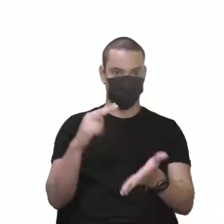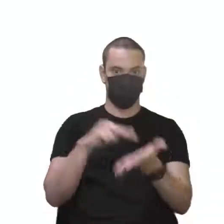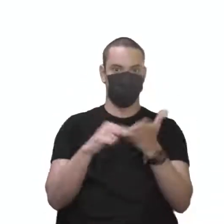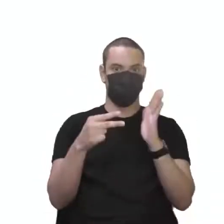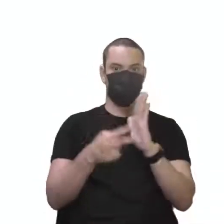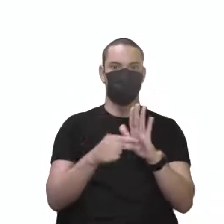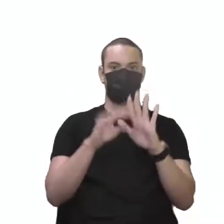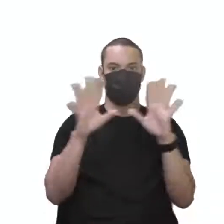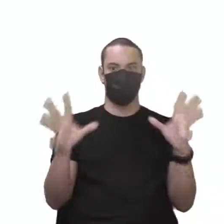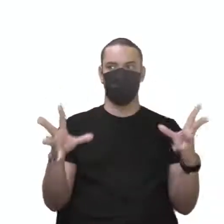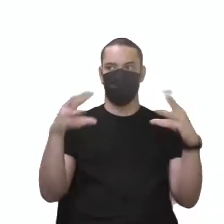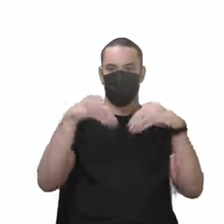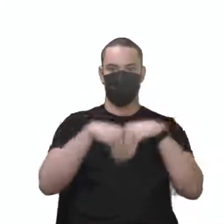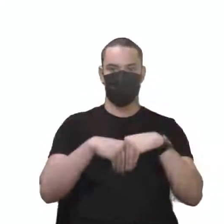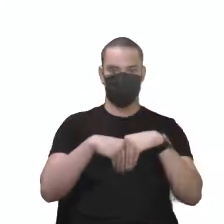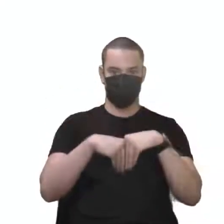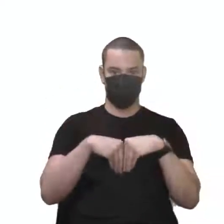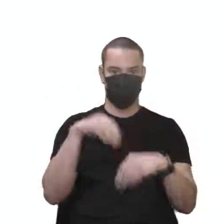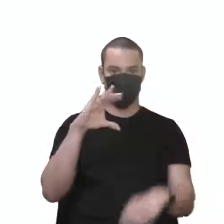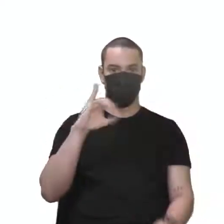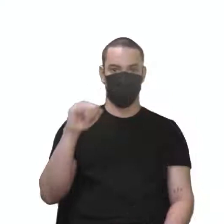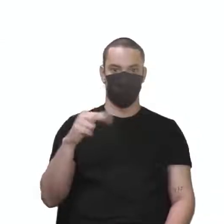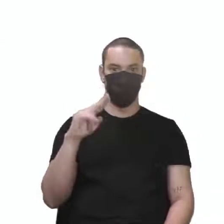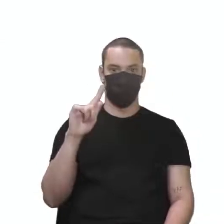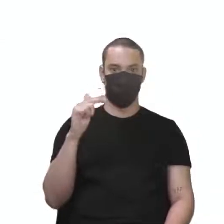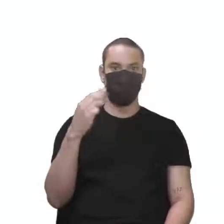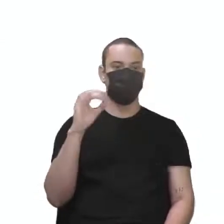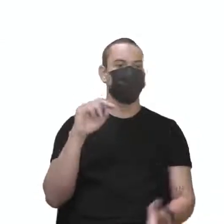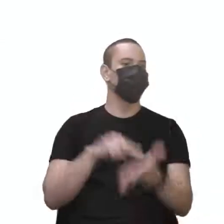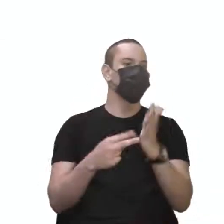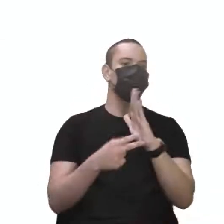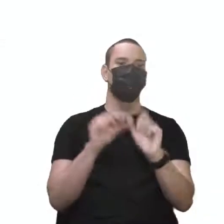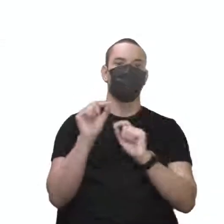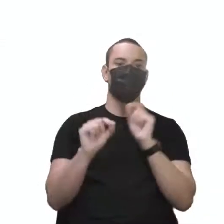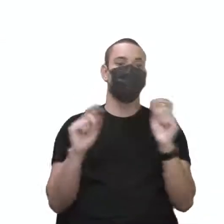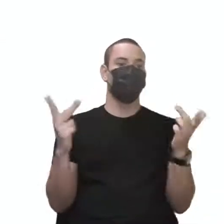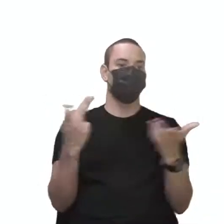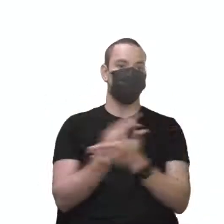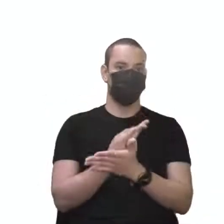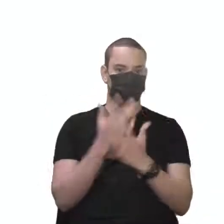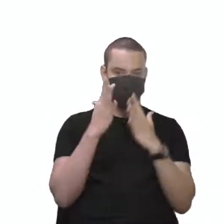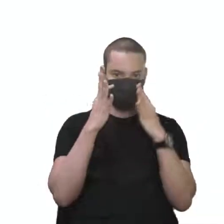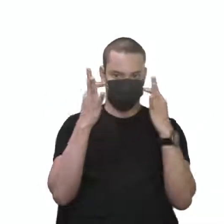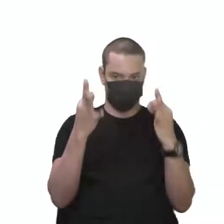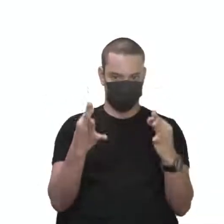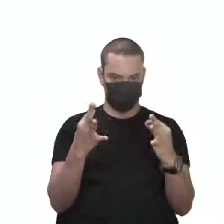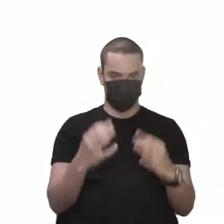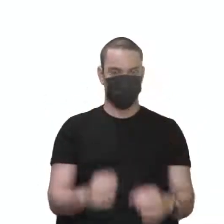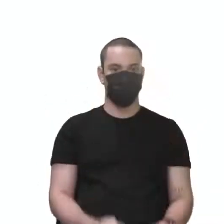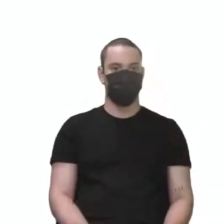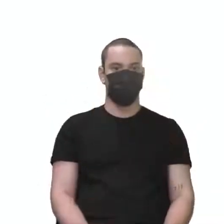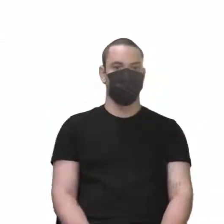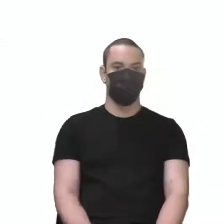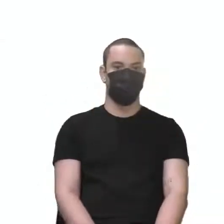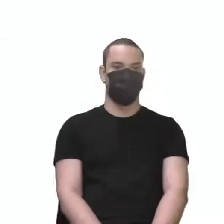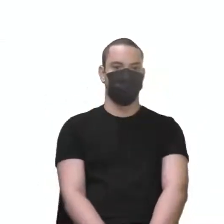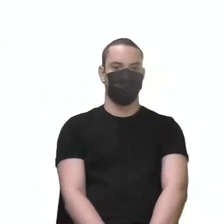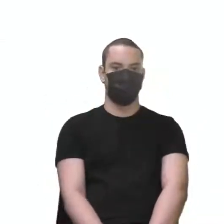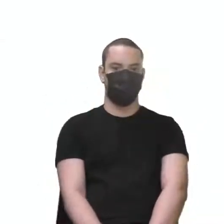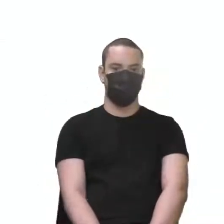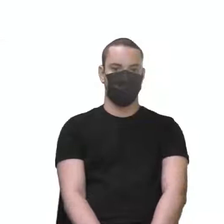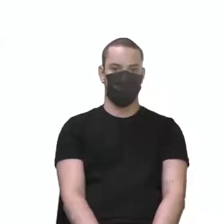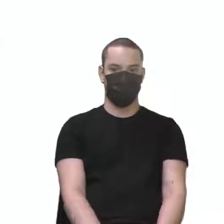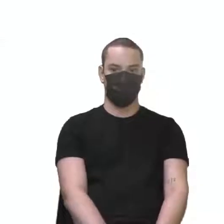a conjugação. Vamos ver o que acontece então na conjugação. Preste atenção que você tem